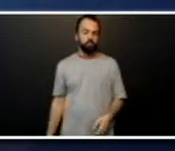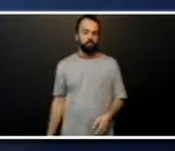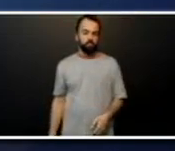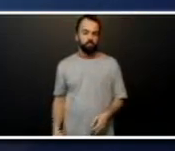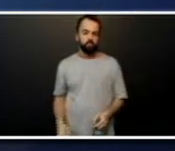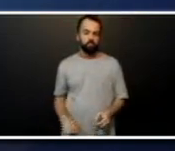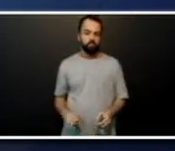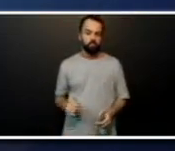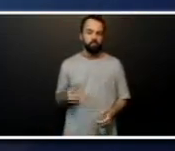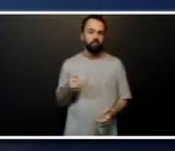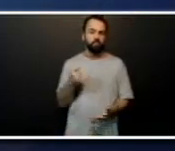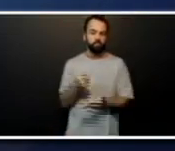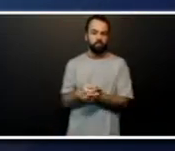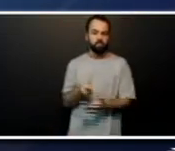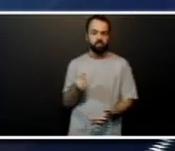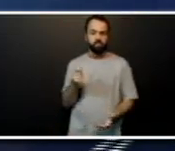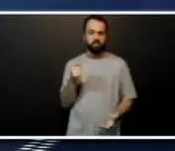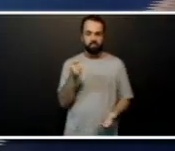Quando eu paguei a minha conta,